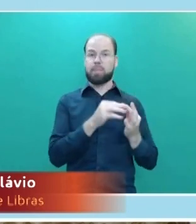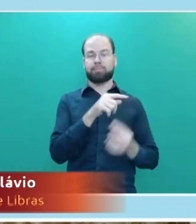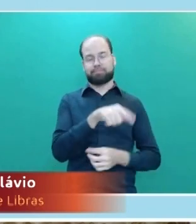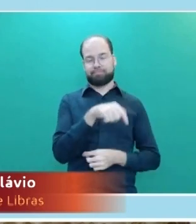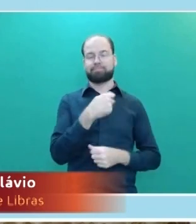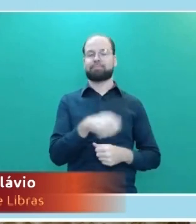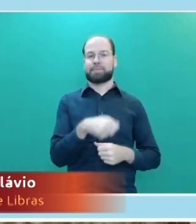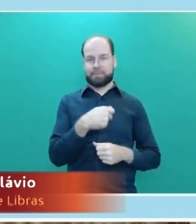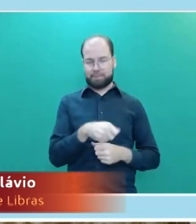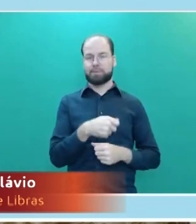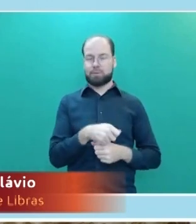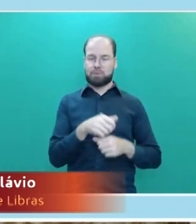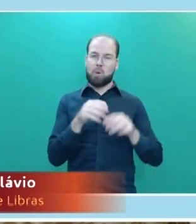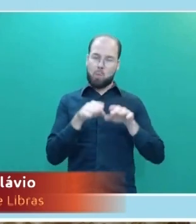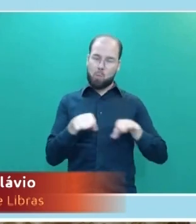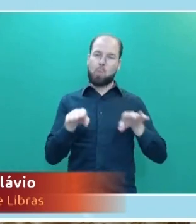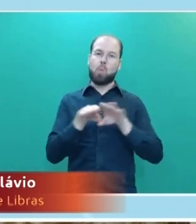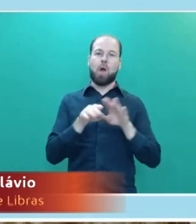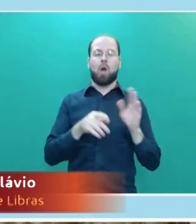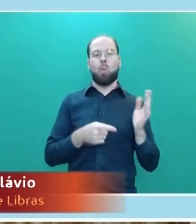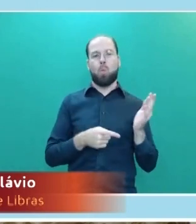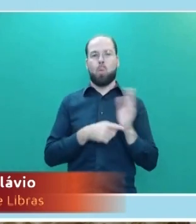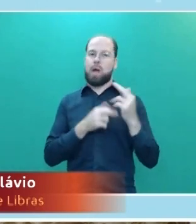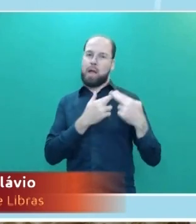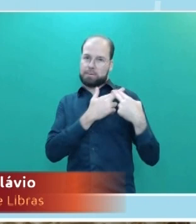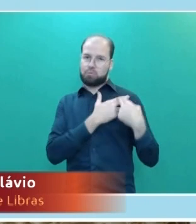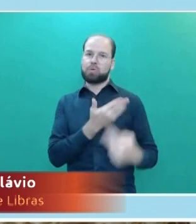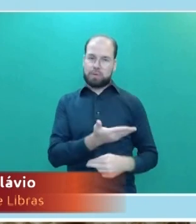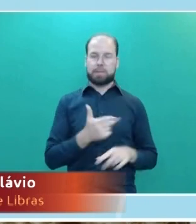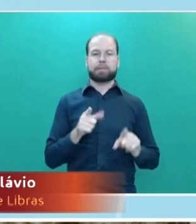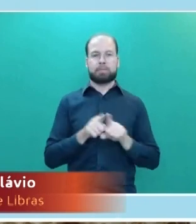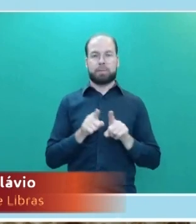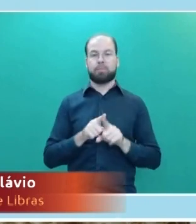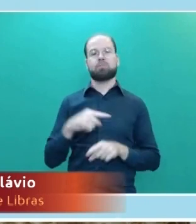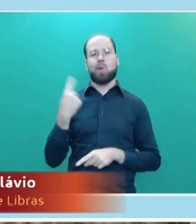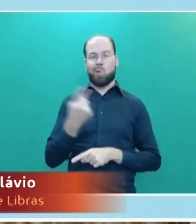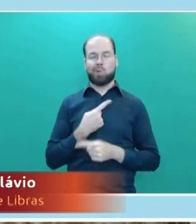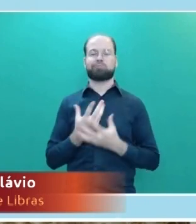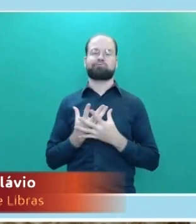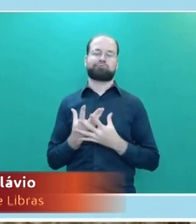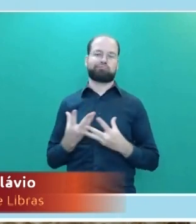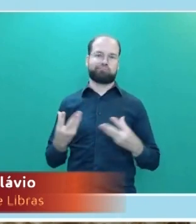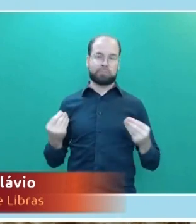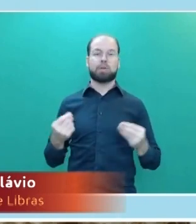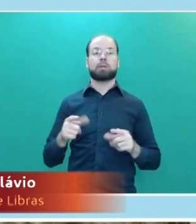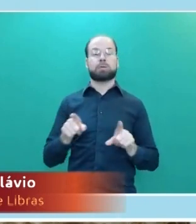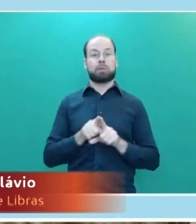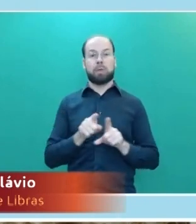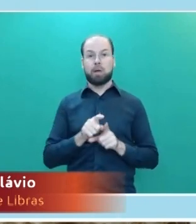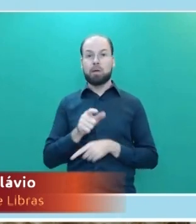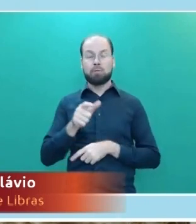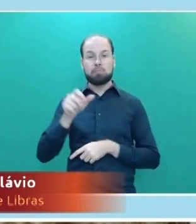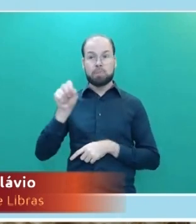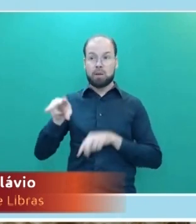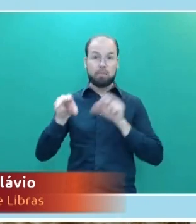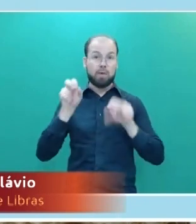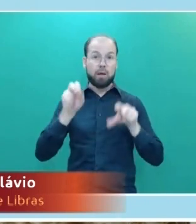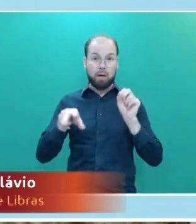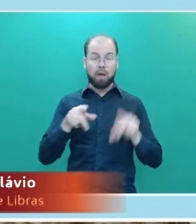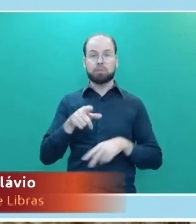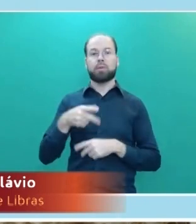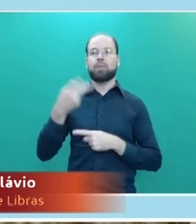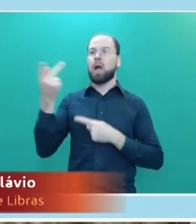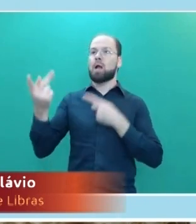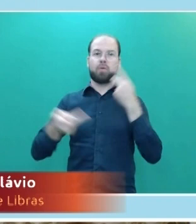evidentemente. Agora, a gente está perdendo, a gente está assistindo também, junto com todo esse discurso, isso que já foi